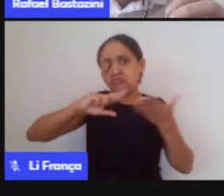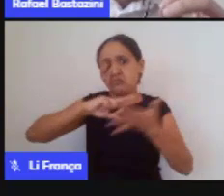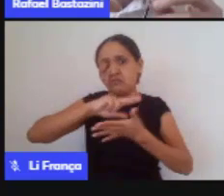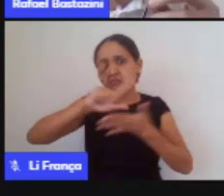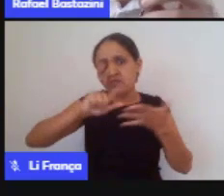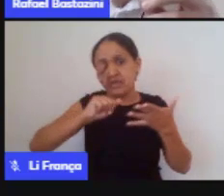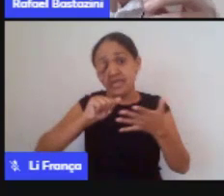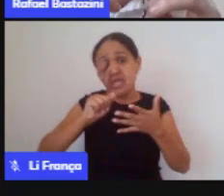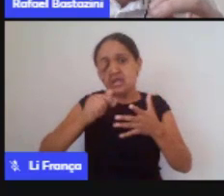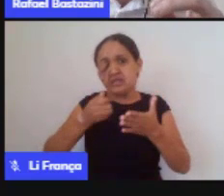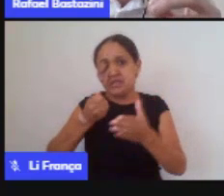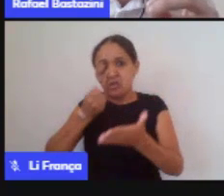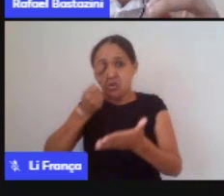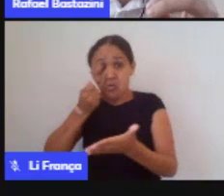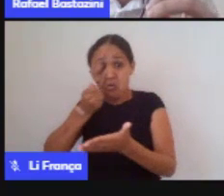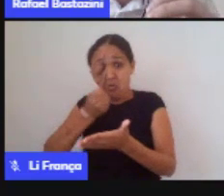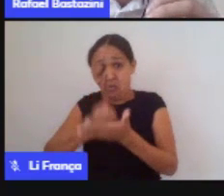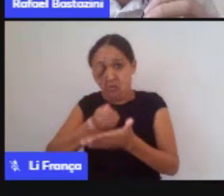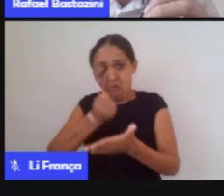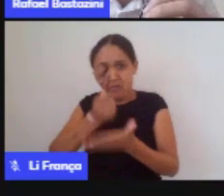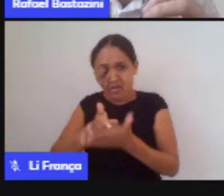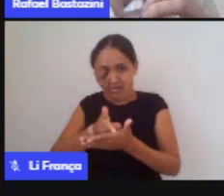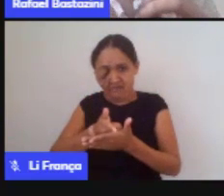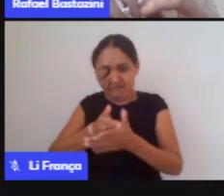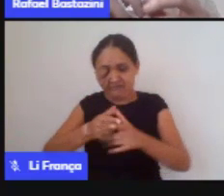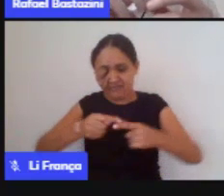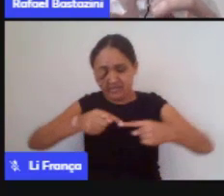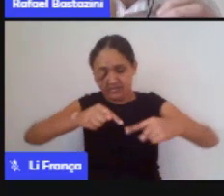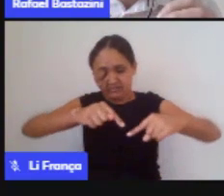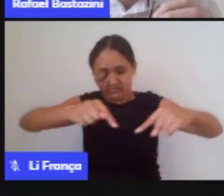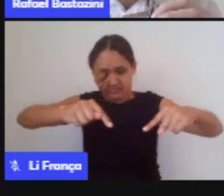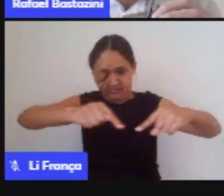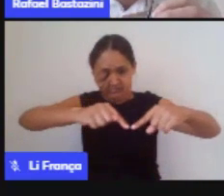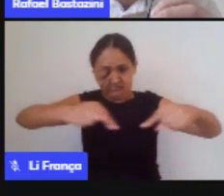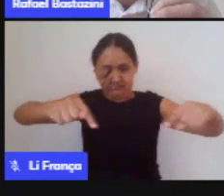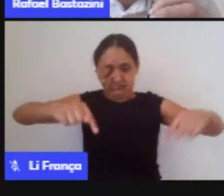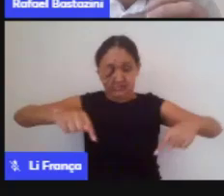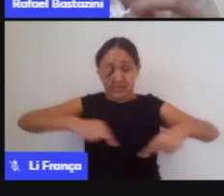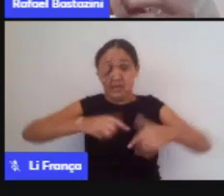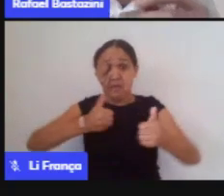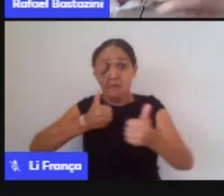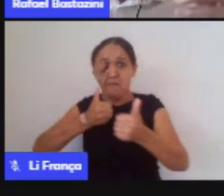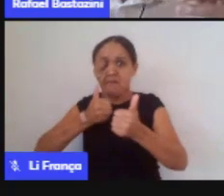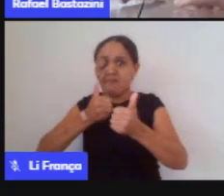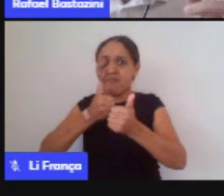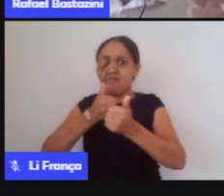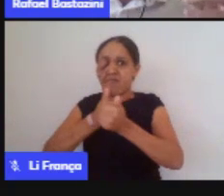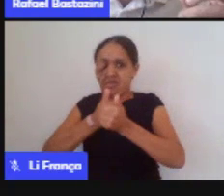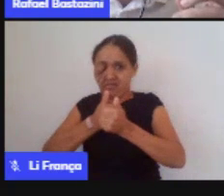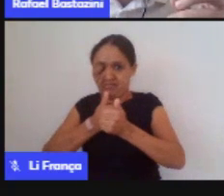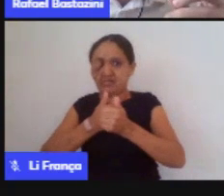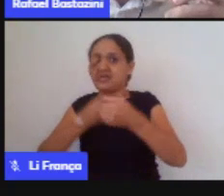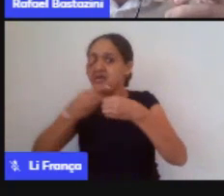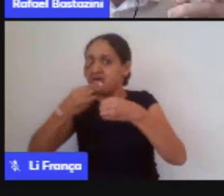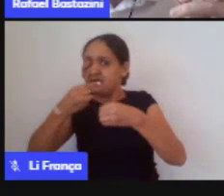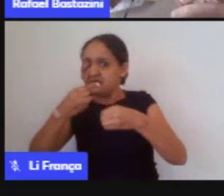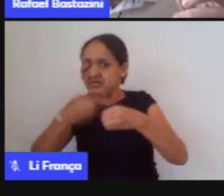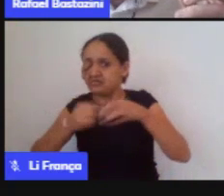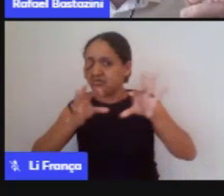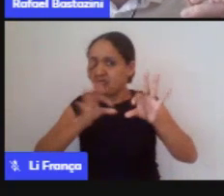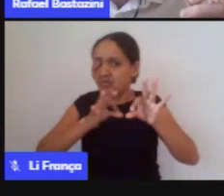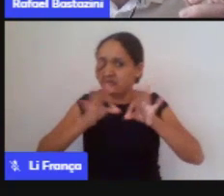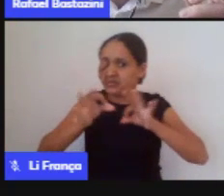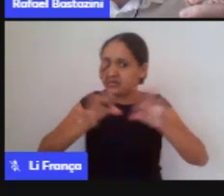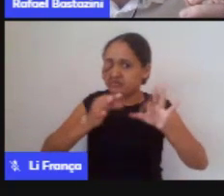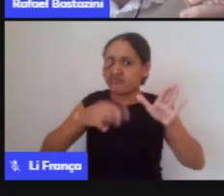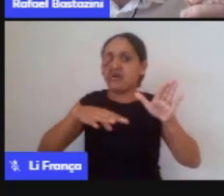adquiriam as terras próximas ao tecido urbano já consolidado, articulavam para